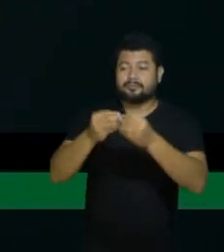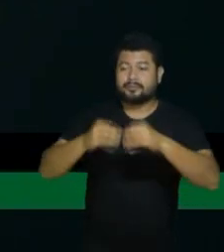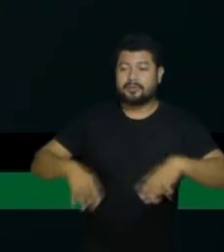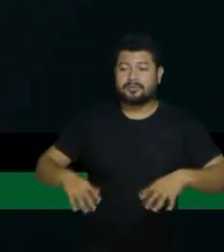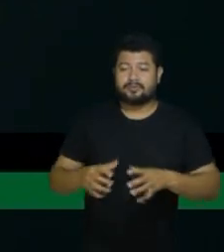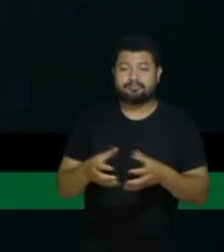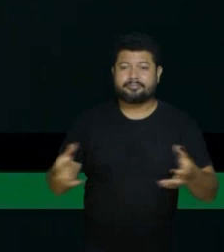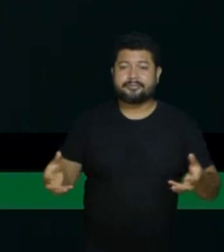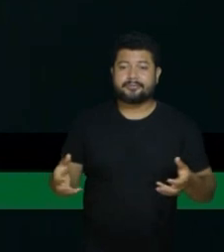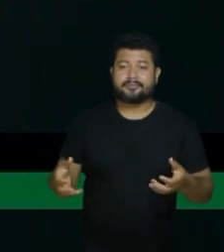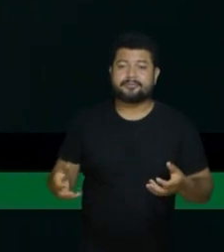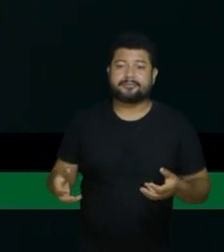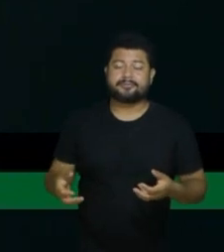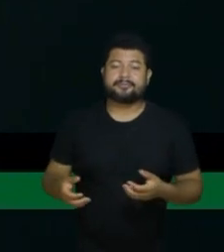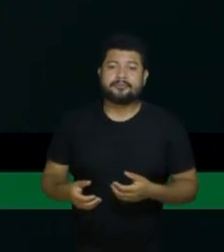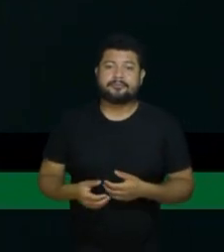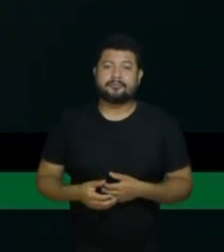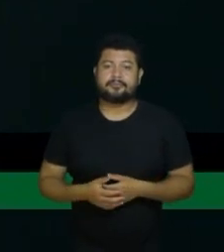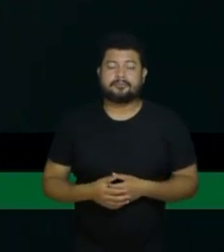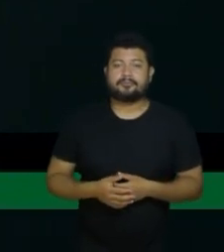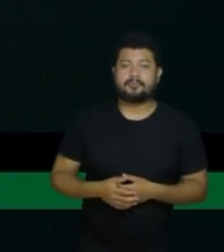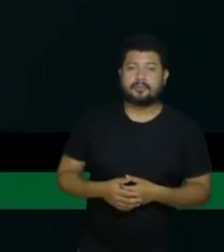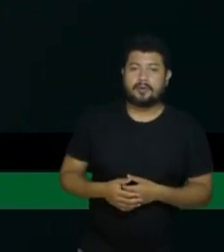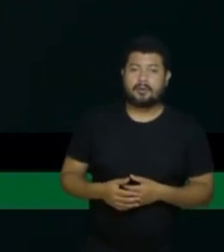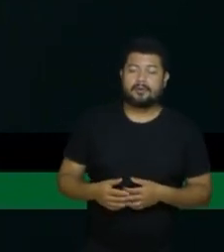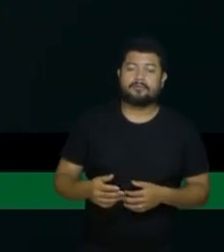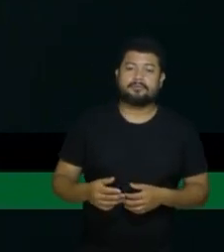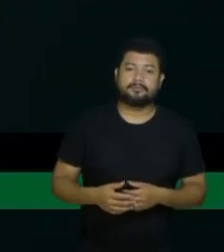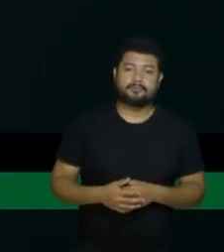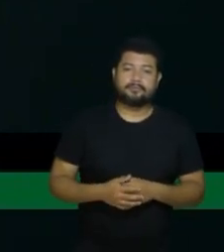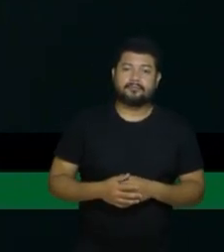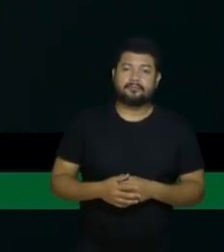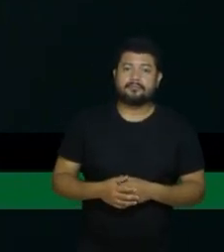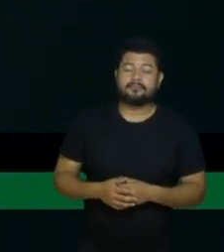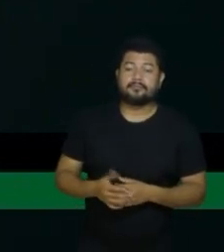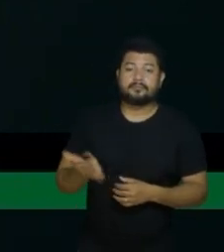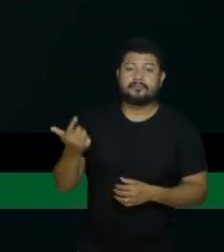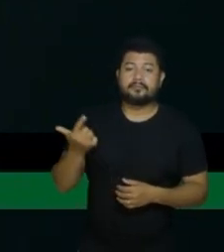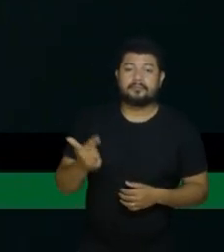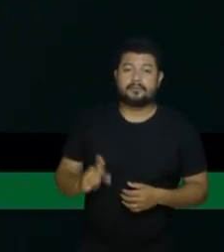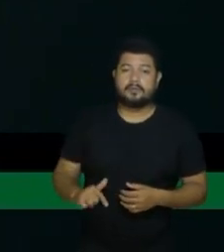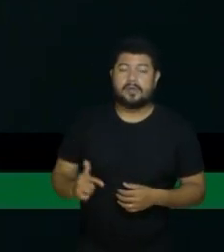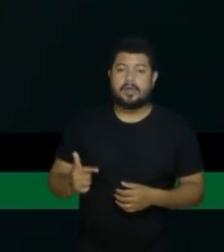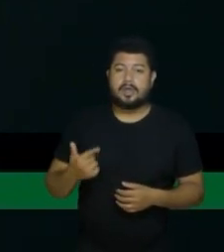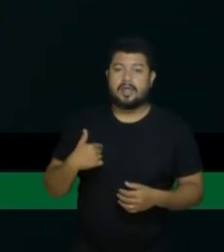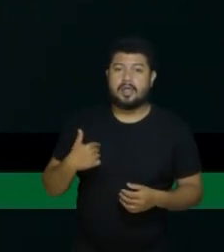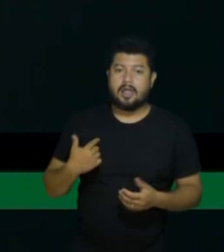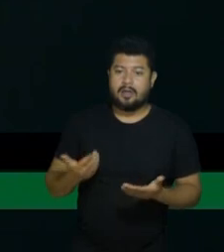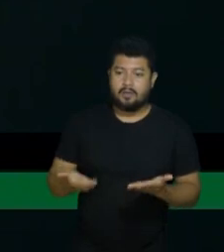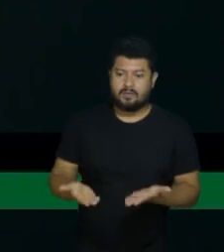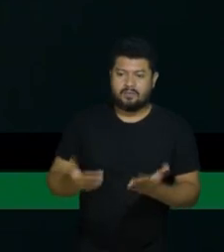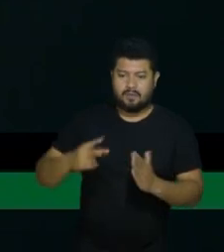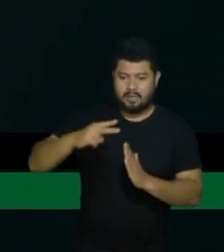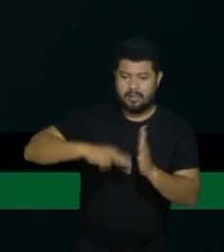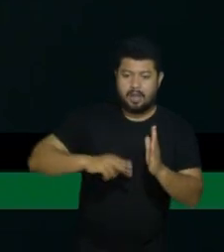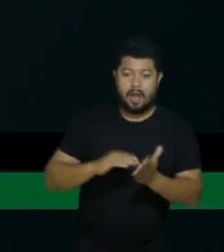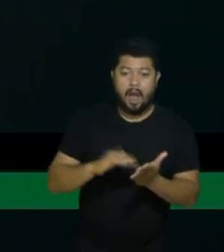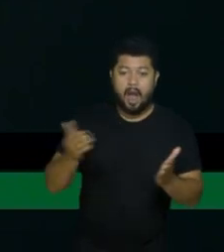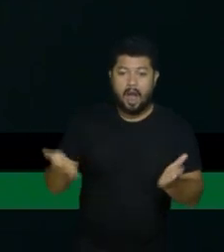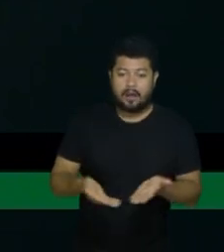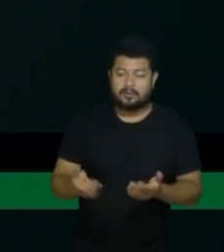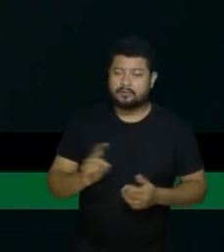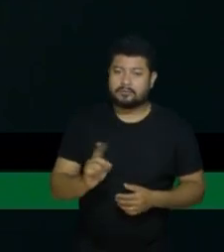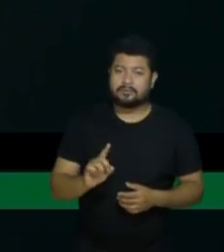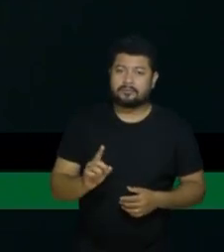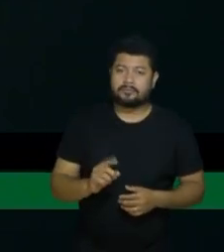e consequências à população e ao planeta todo mas eu vou fazer isto num momento próprio